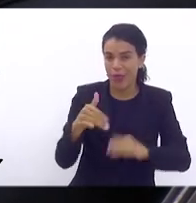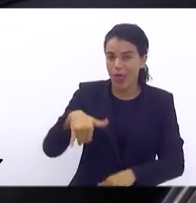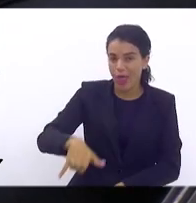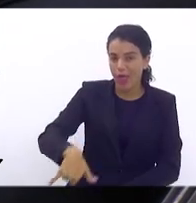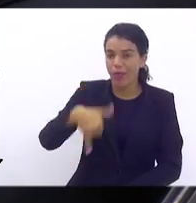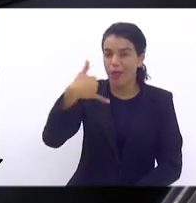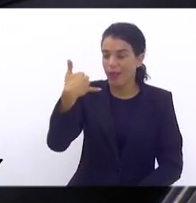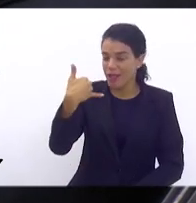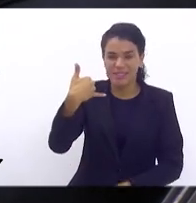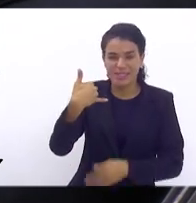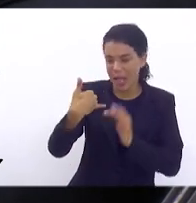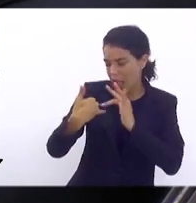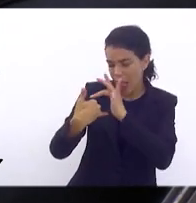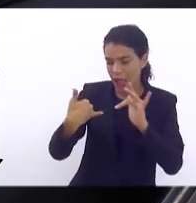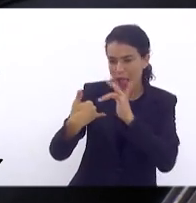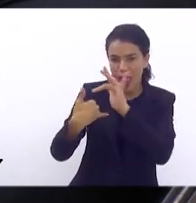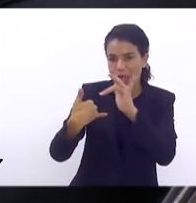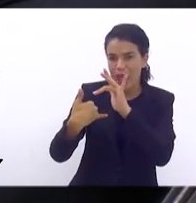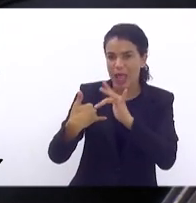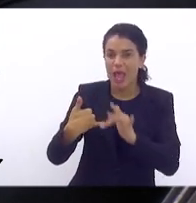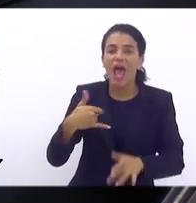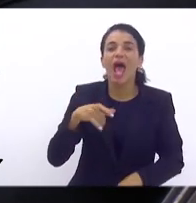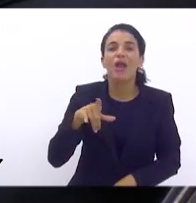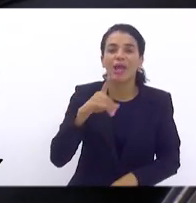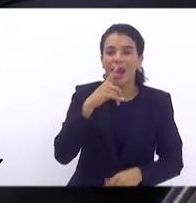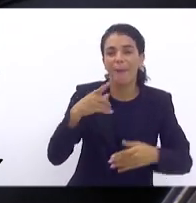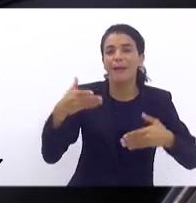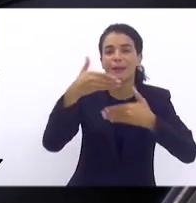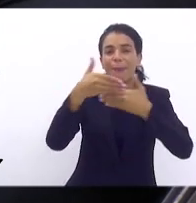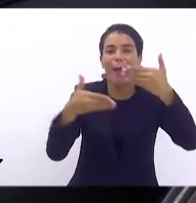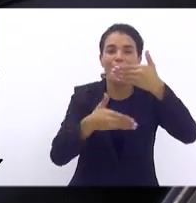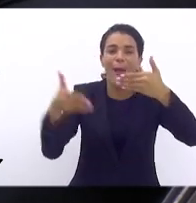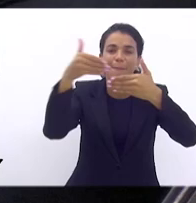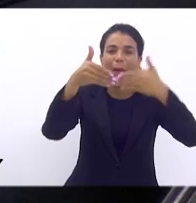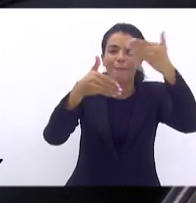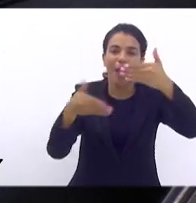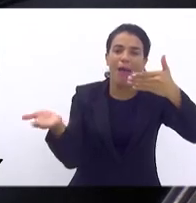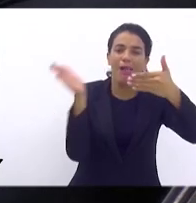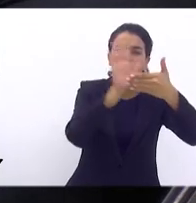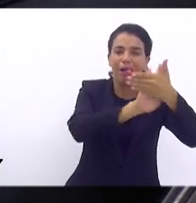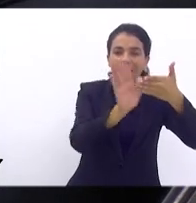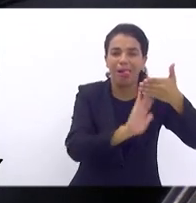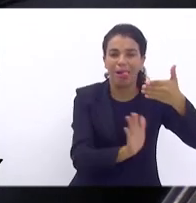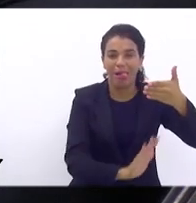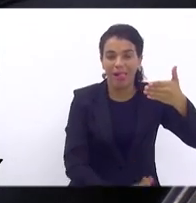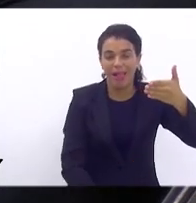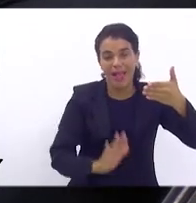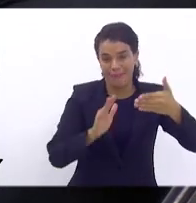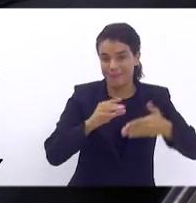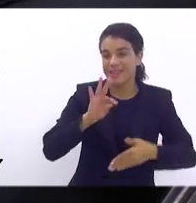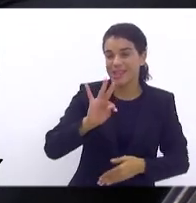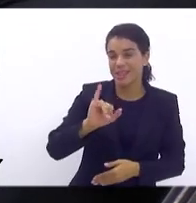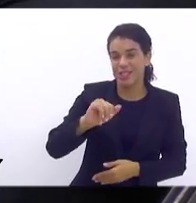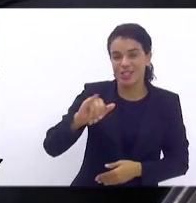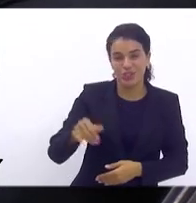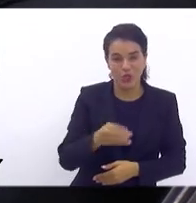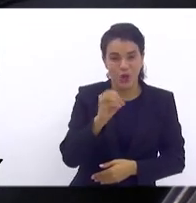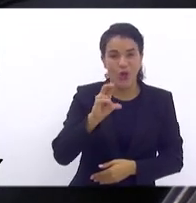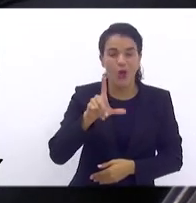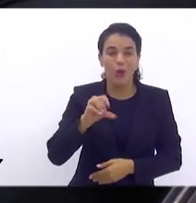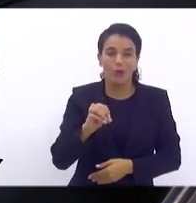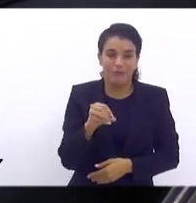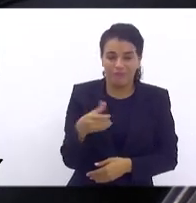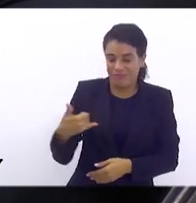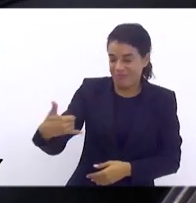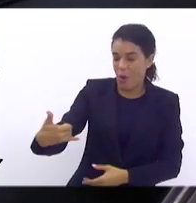telefone celular ainda a gente chamava de tijolão né não tinha essa facilidade da gente entrar no mundo virtual num aparelho tão